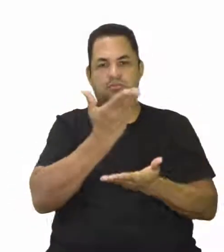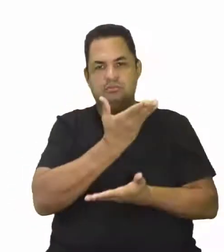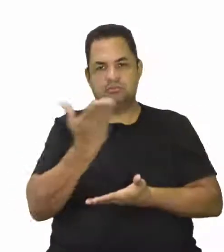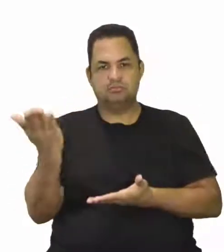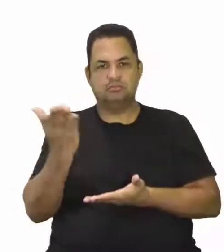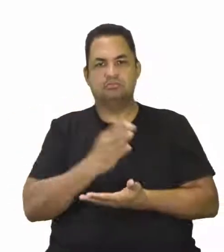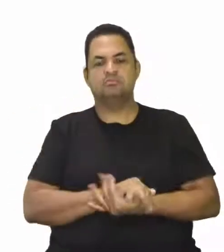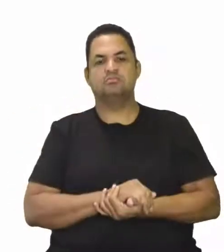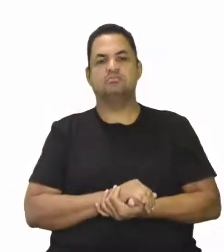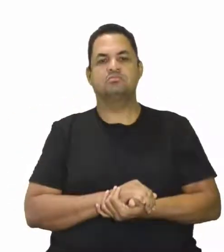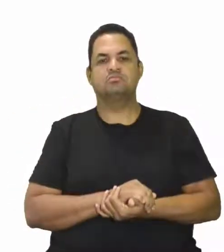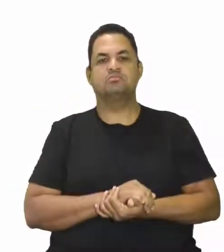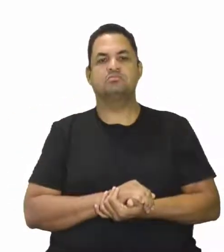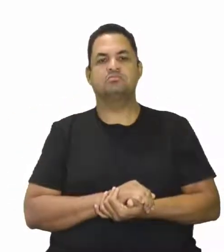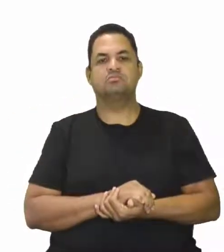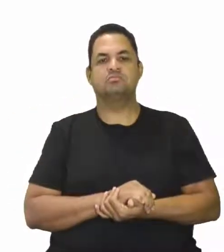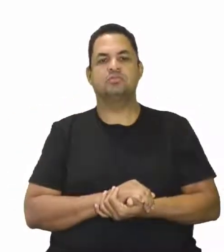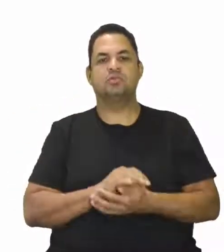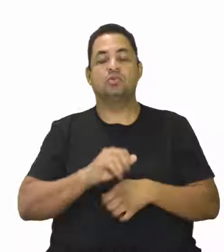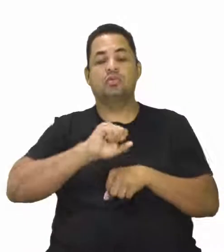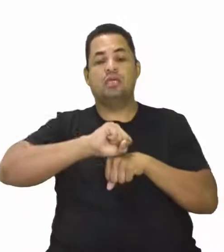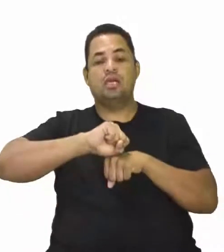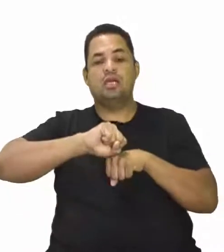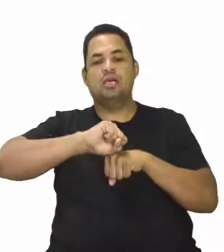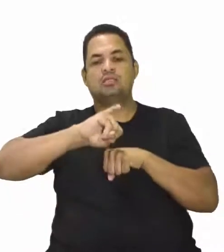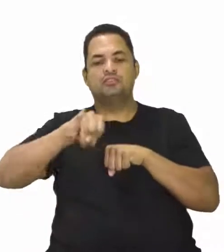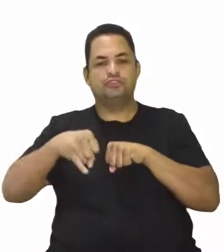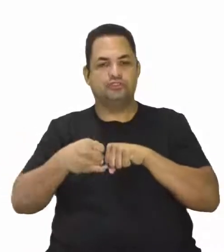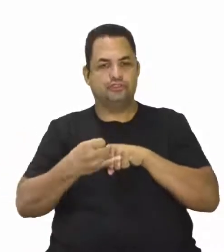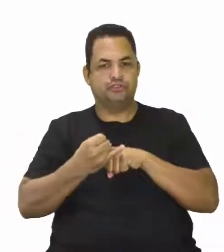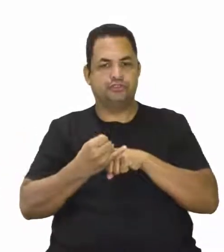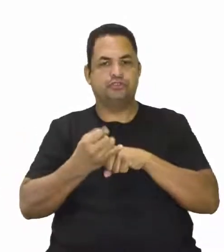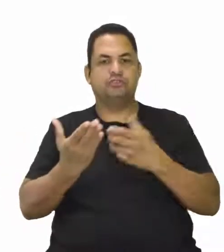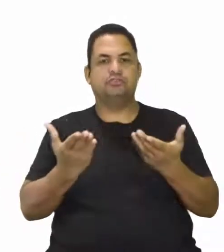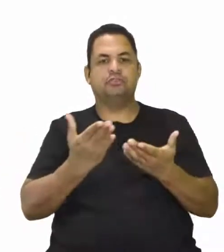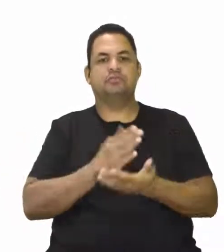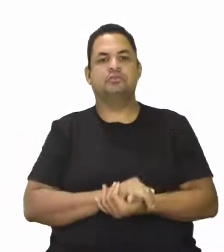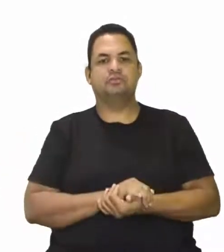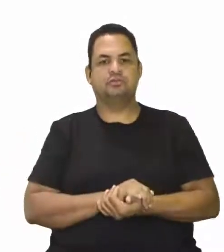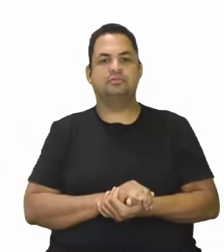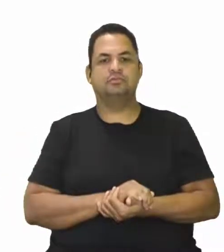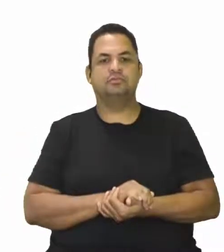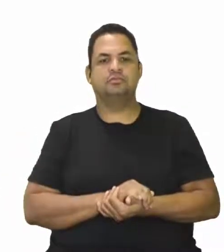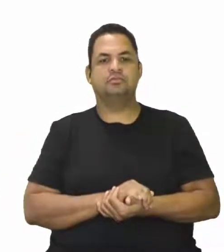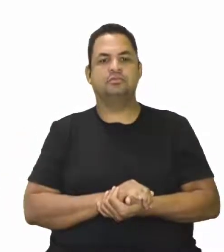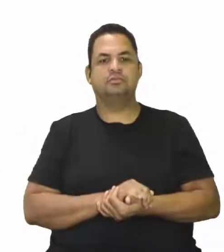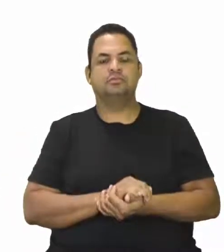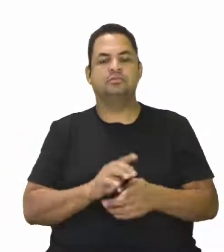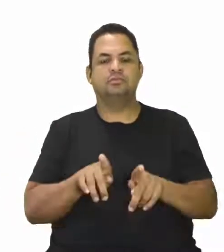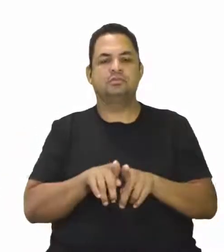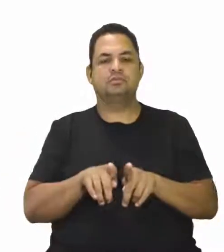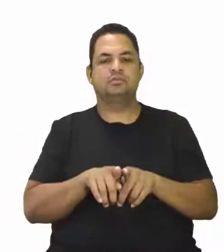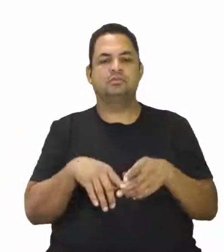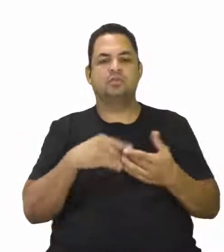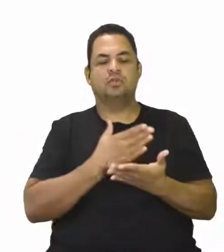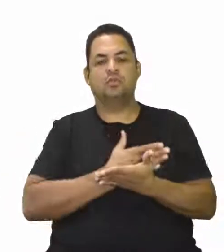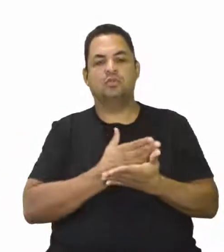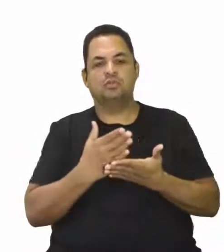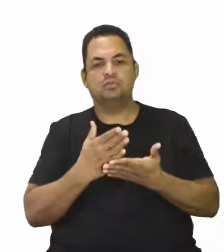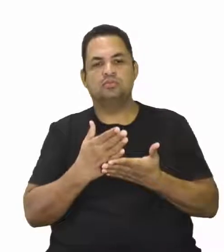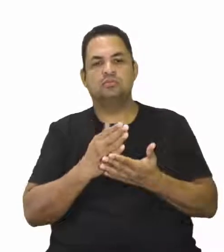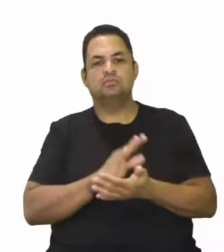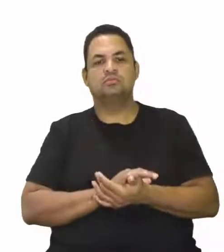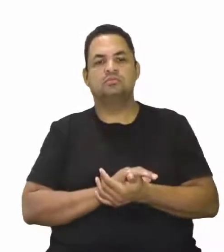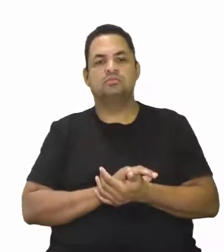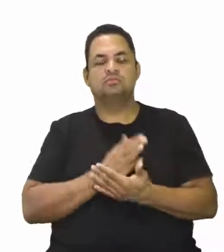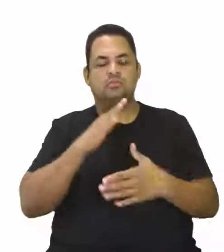qualidades, galera. Que são os adjetivos. Que são os nossos adjetivos. Também vamos começar ali o